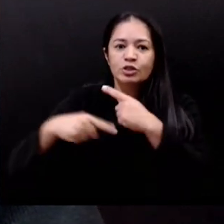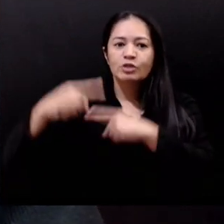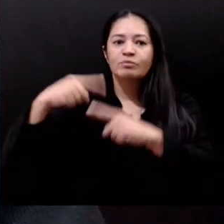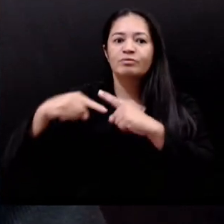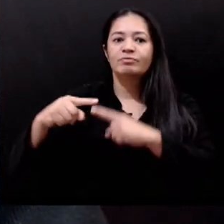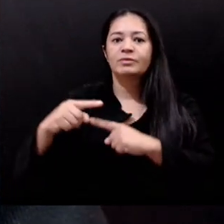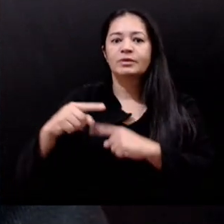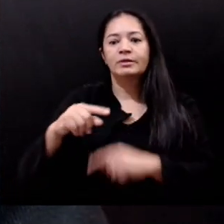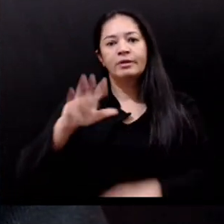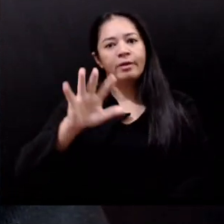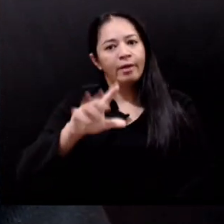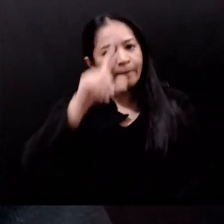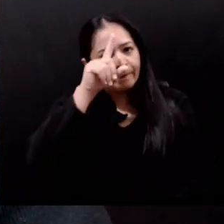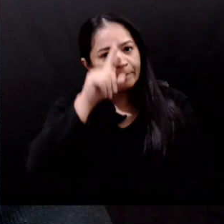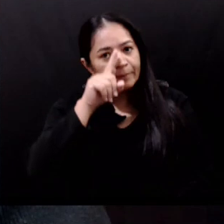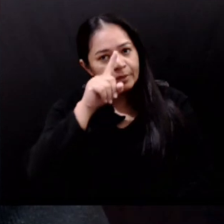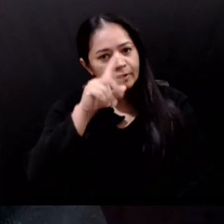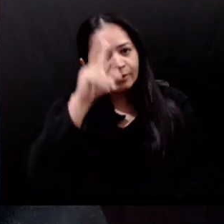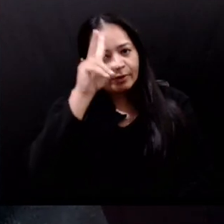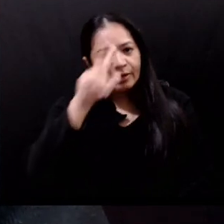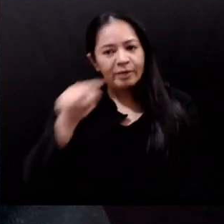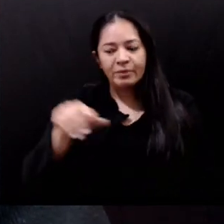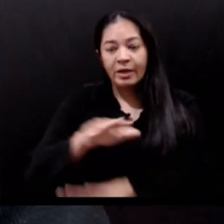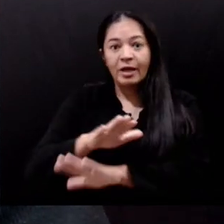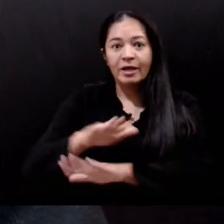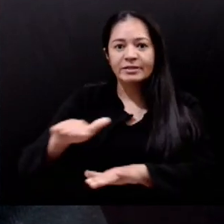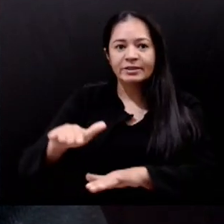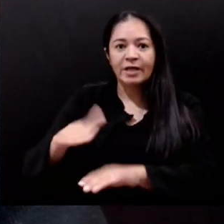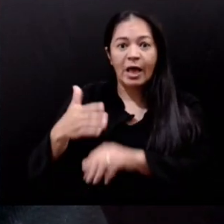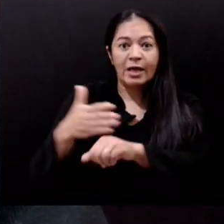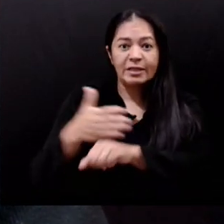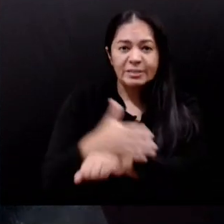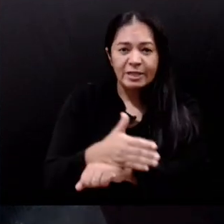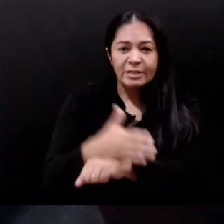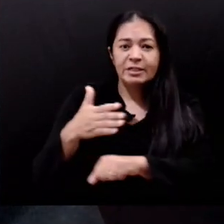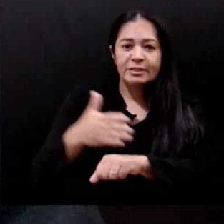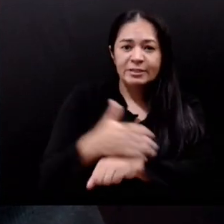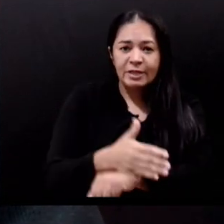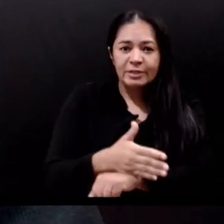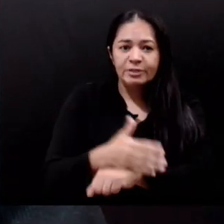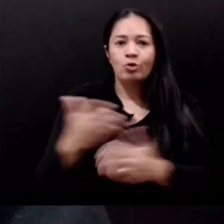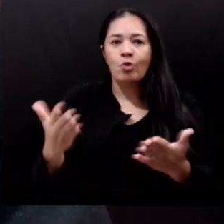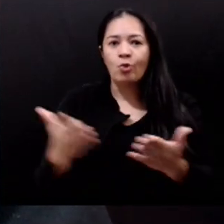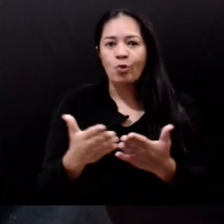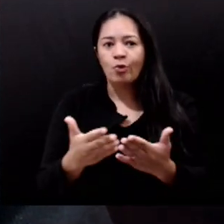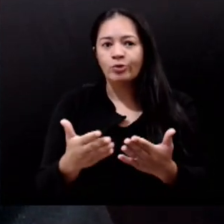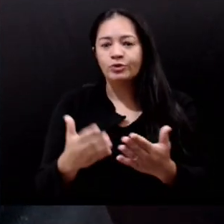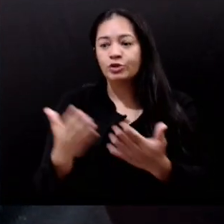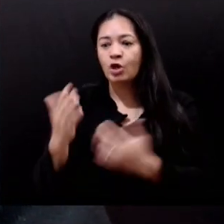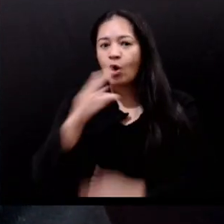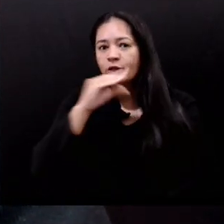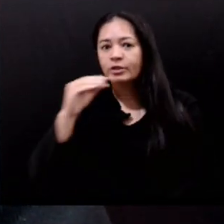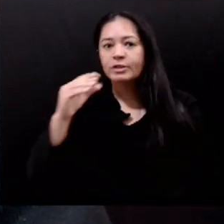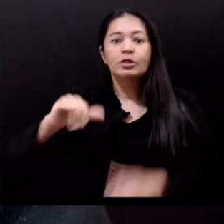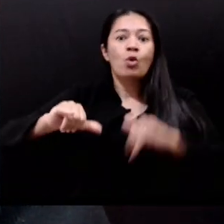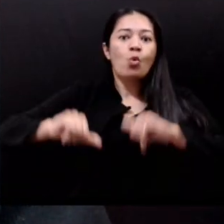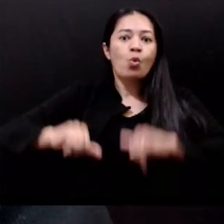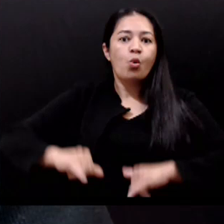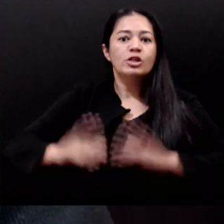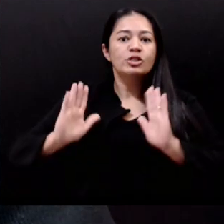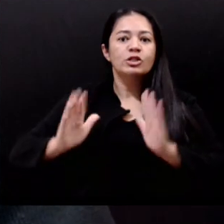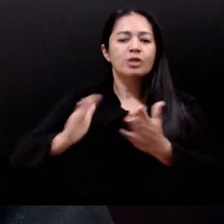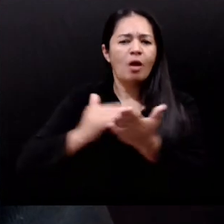Lembra que ela falou que as crianças têm muito acesso a muita coisa Sim. hoje, né, os adolescentes sofrem muito. Então, isso já começa ali.